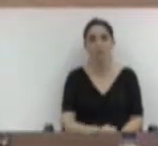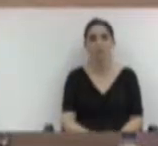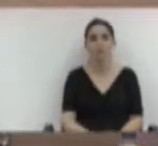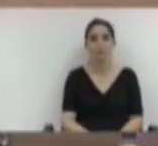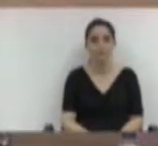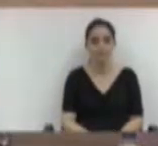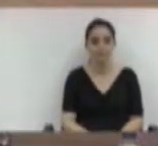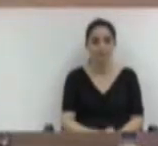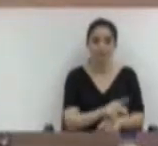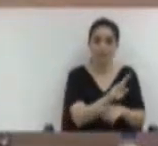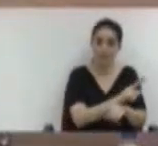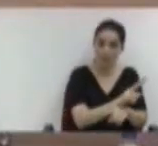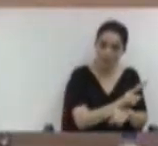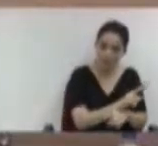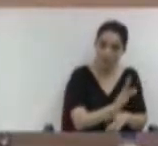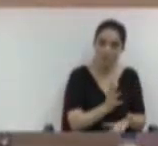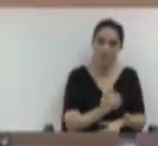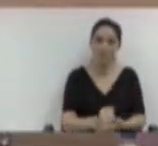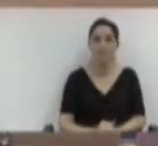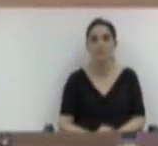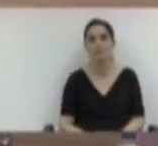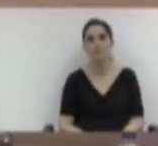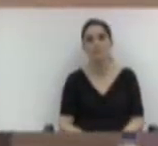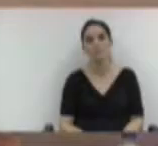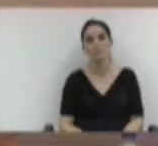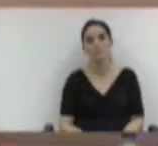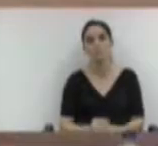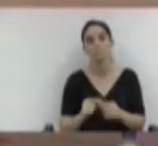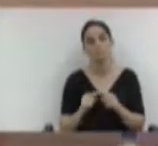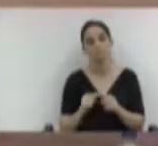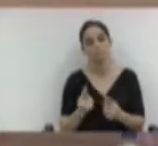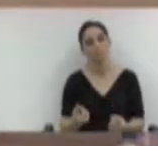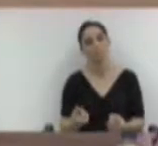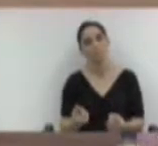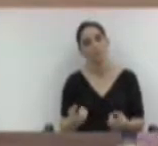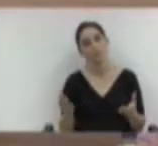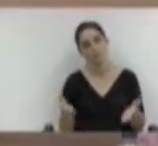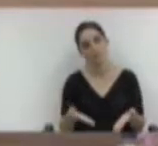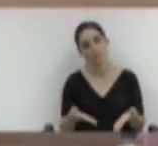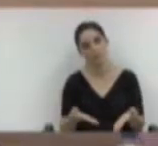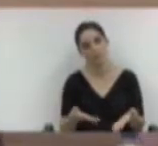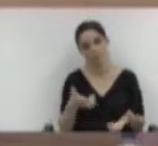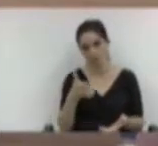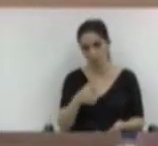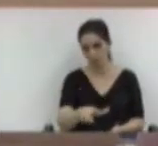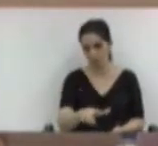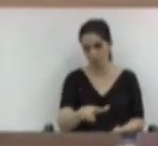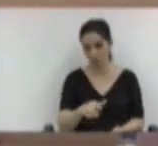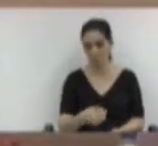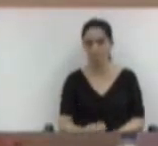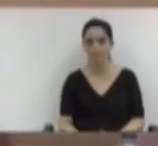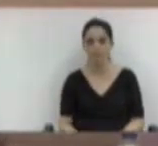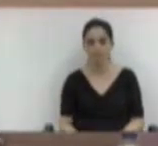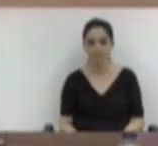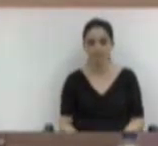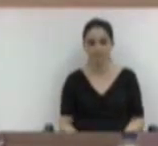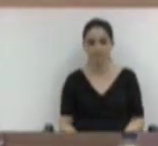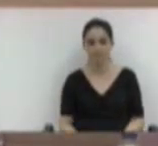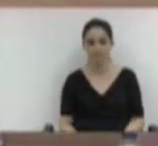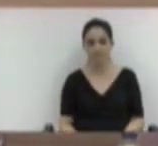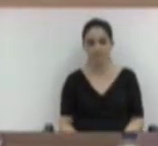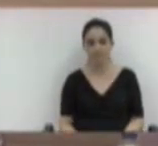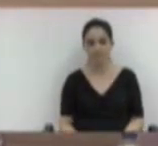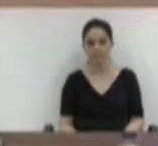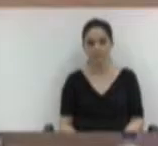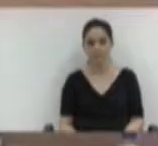da execução desta lei. E aqui, novamente, não só um munícipe daquela região,